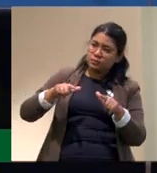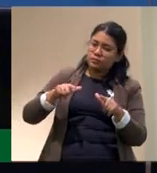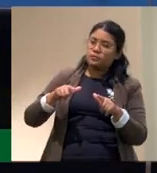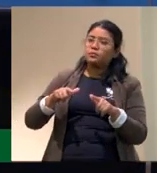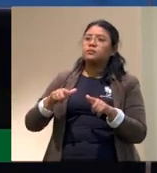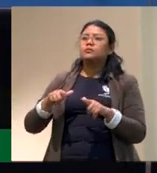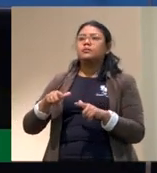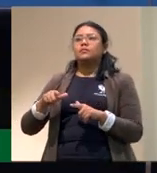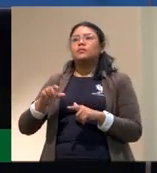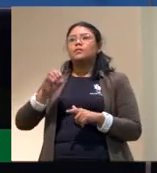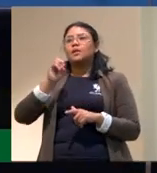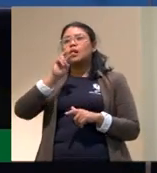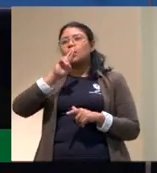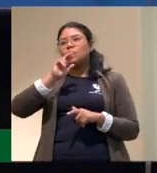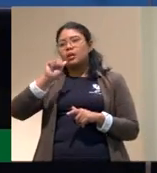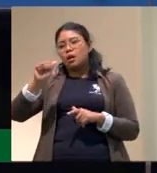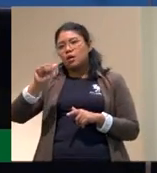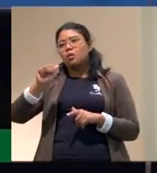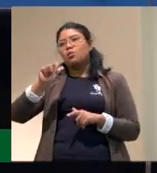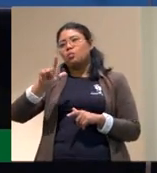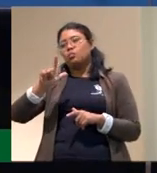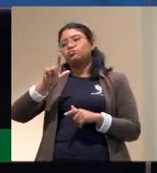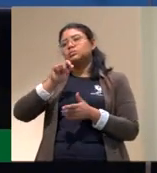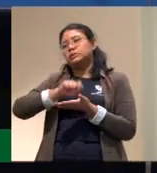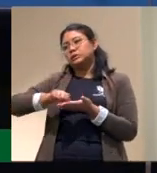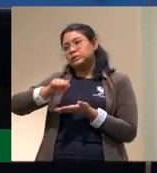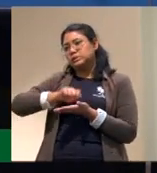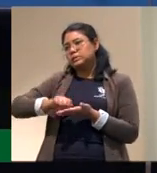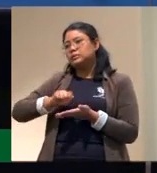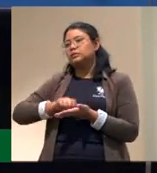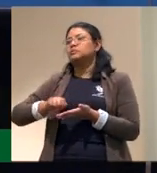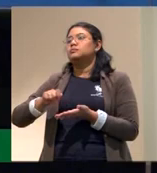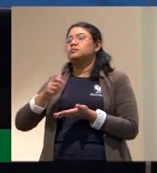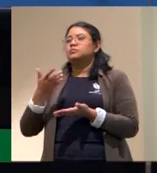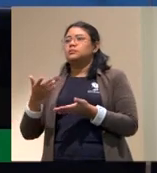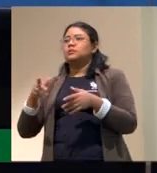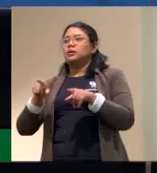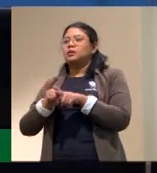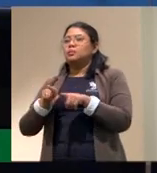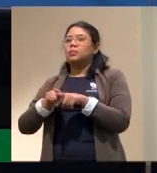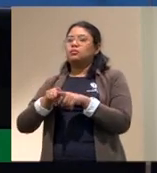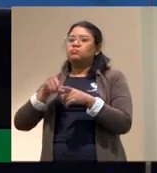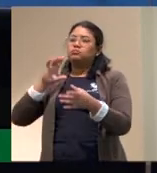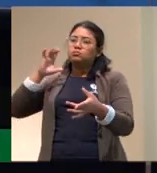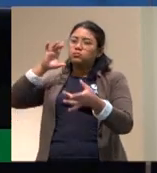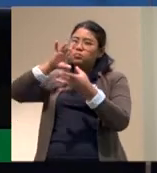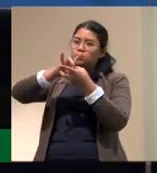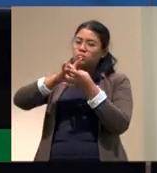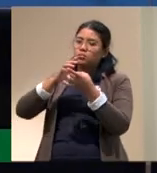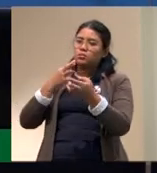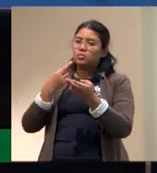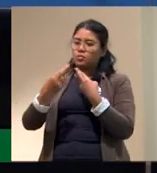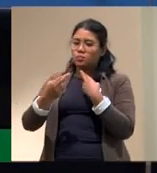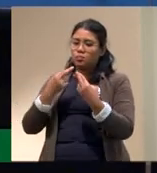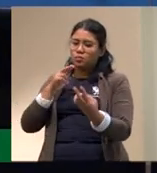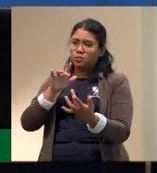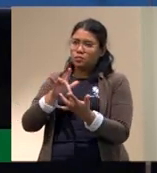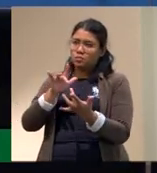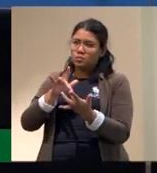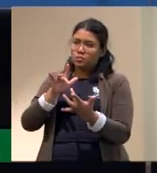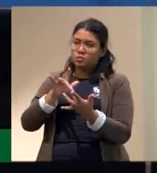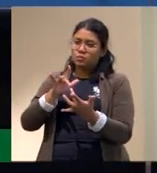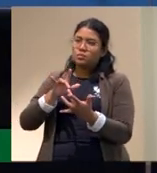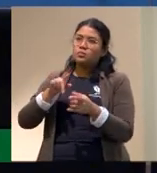oral e escrita também, mas sempre entendendo nesse sentido da relação com o outro